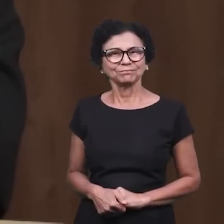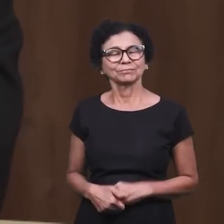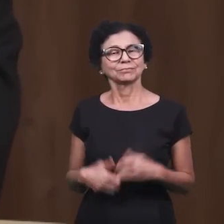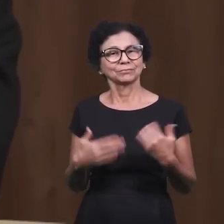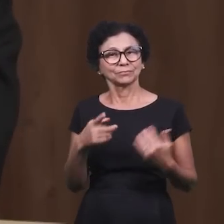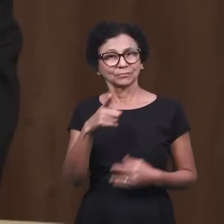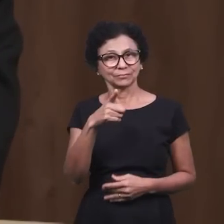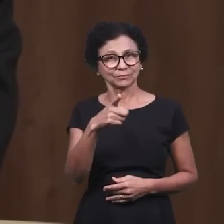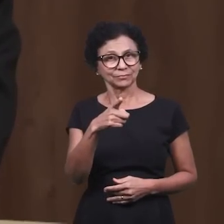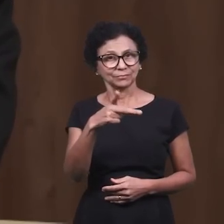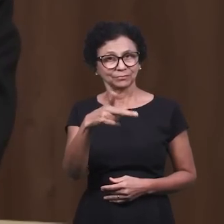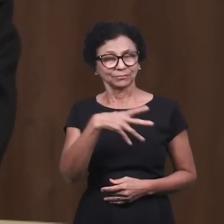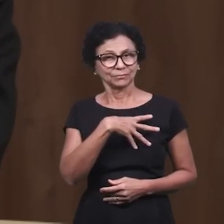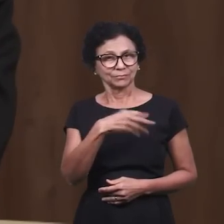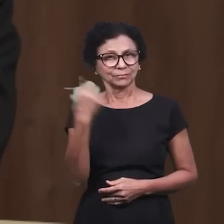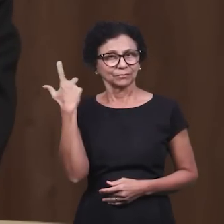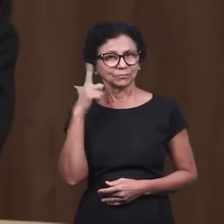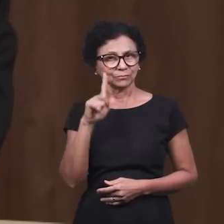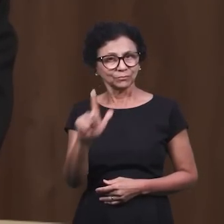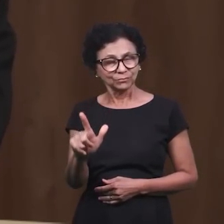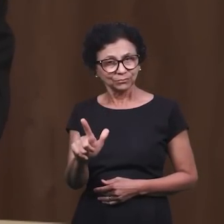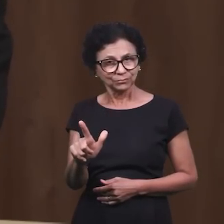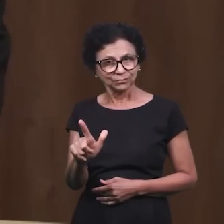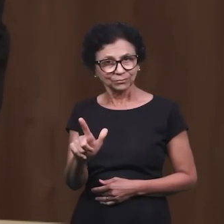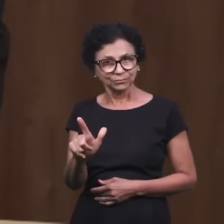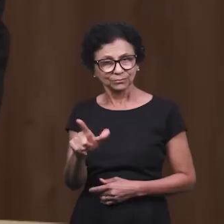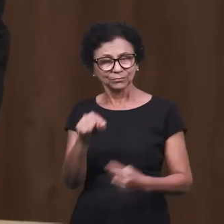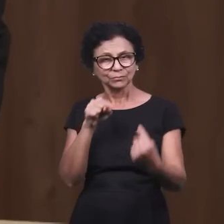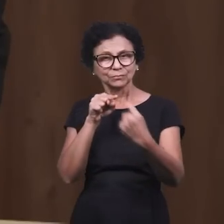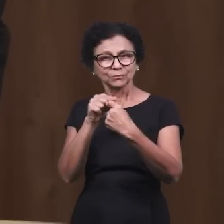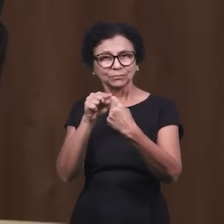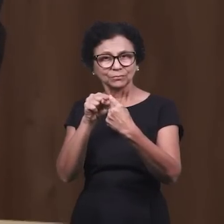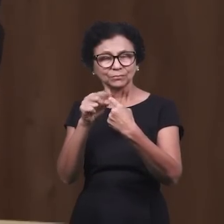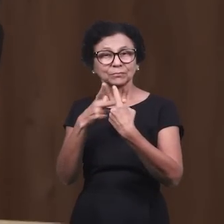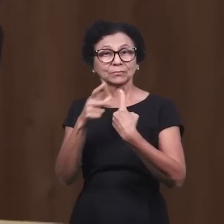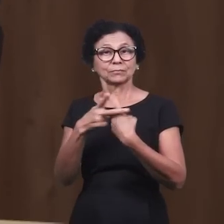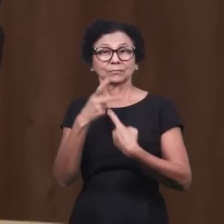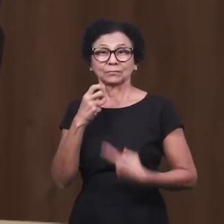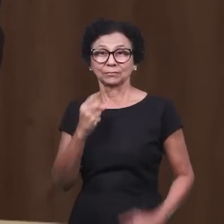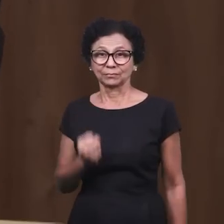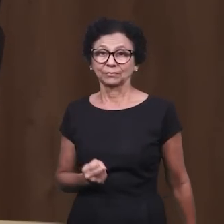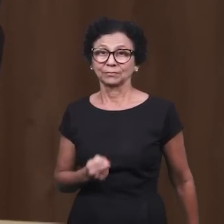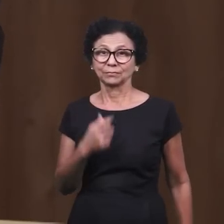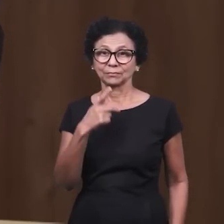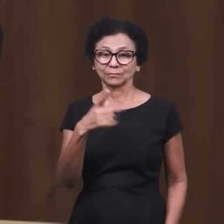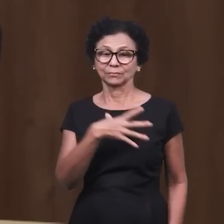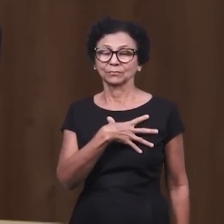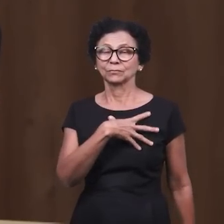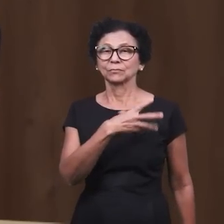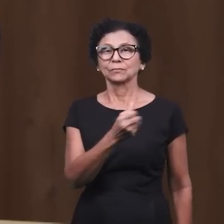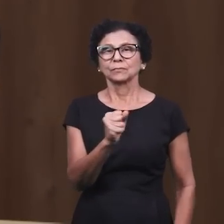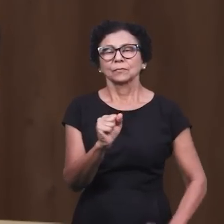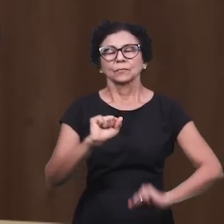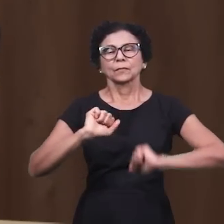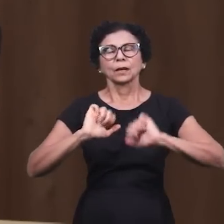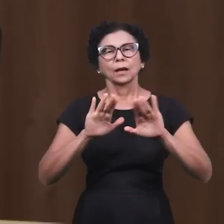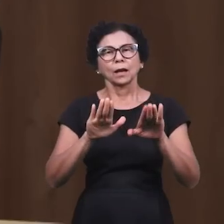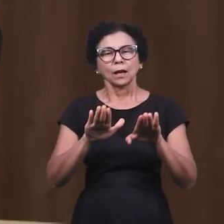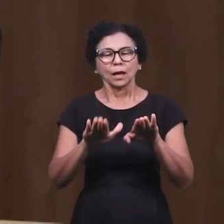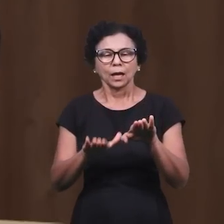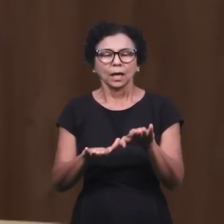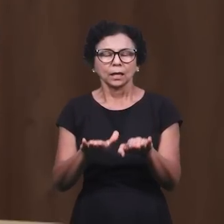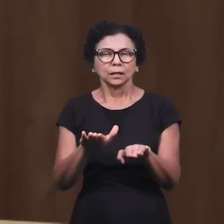dele, crie um filho com equilíbrio. Perfeito. Não seja demasiadamente santo